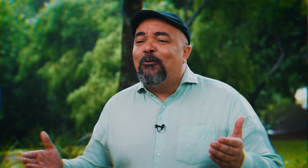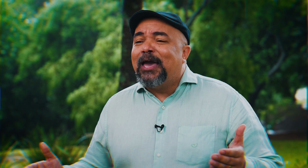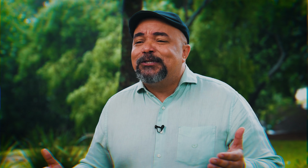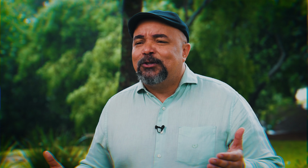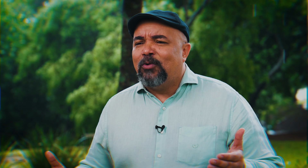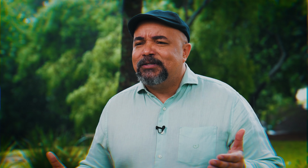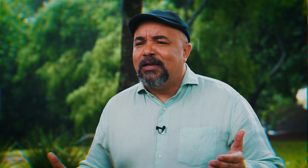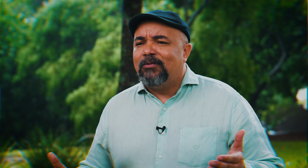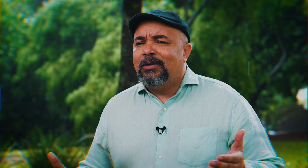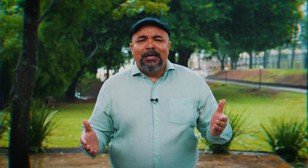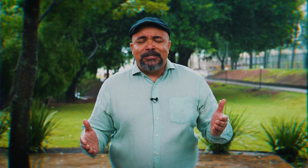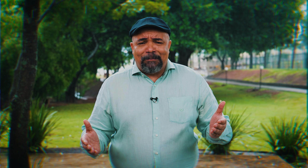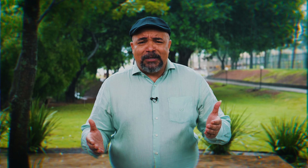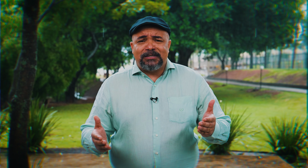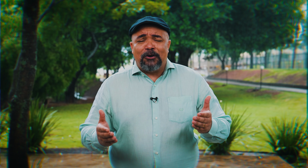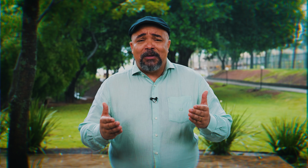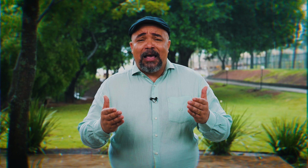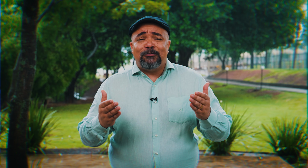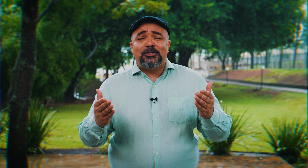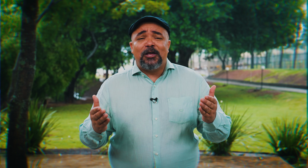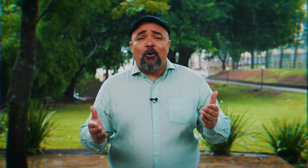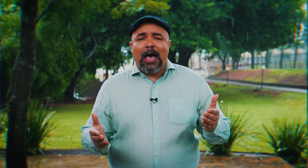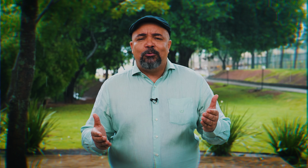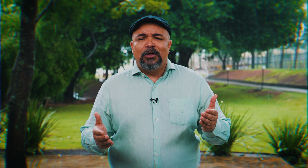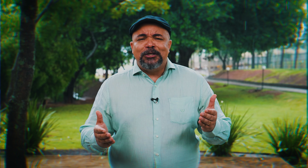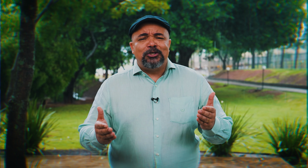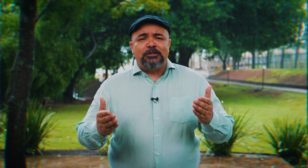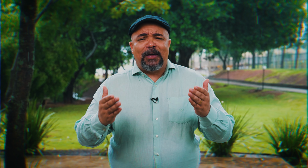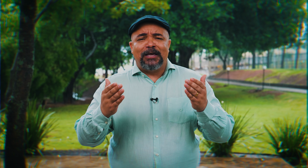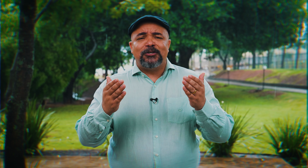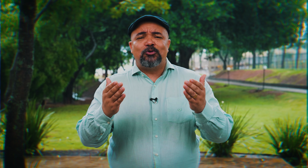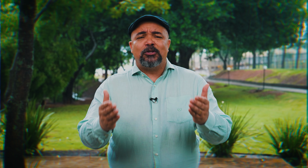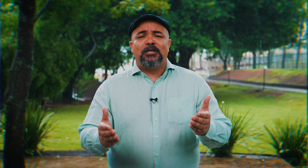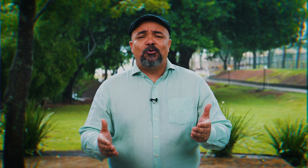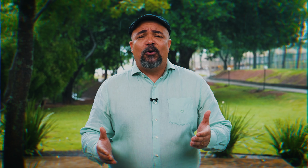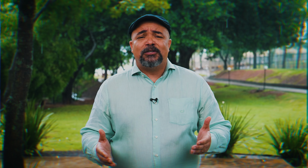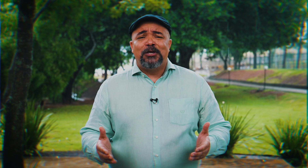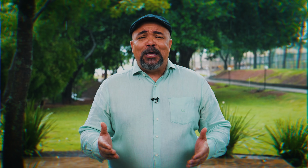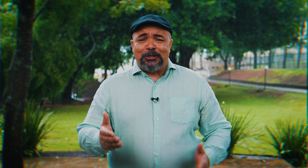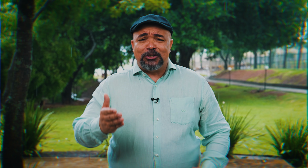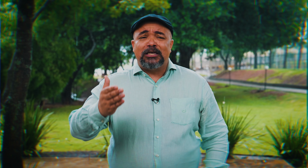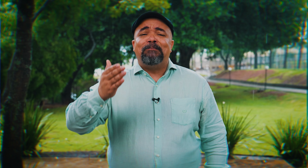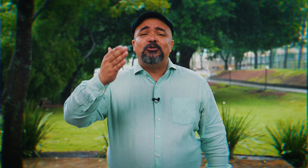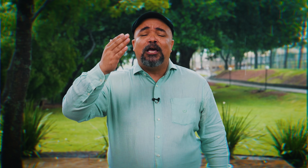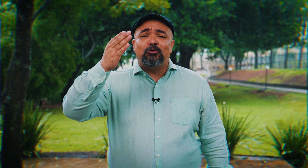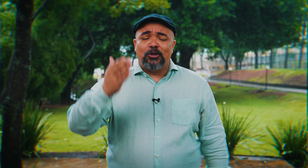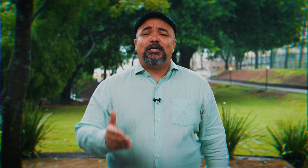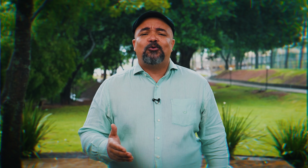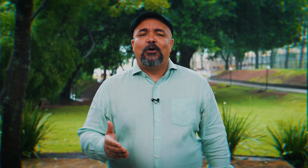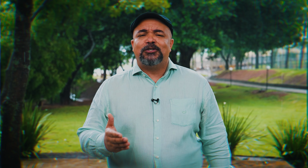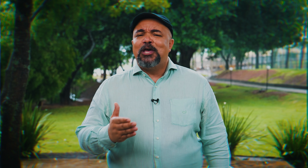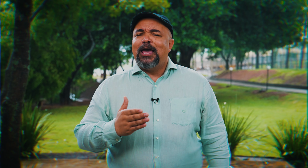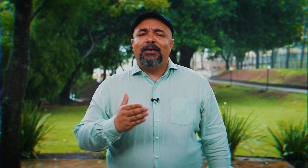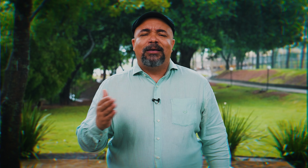e qualquer situação. Sabia estar humilhado e ser honrado. Tinha experiência de todas as coisas e disse que podia todas